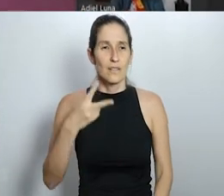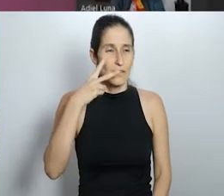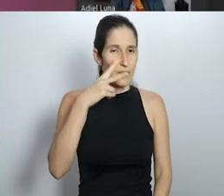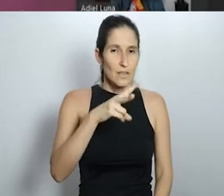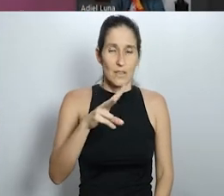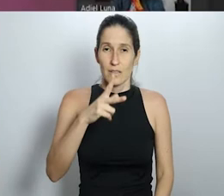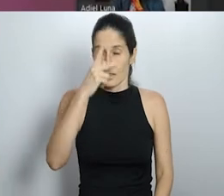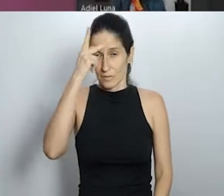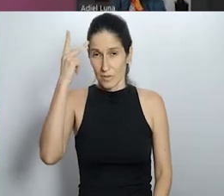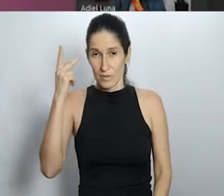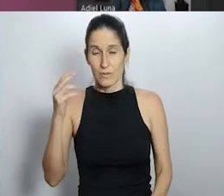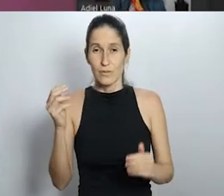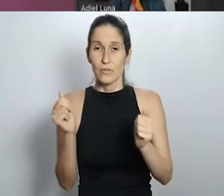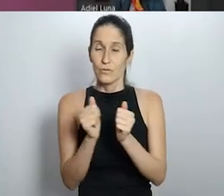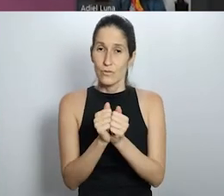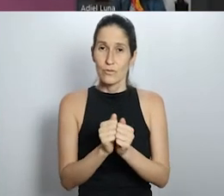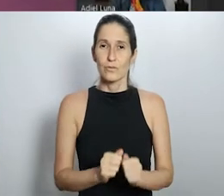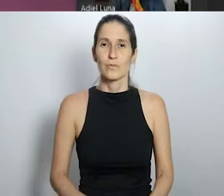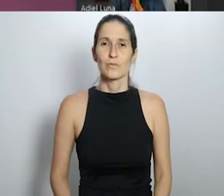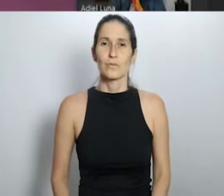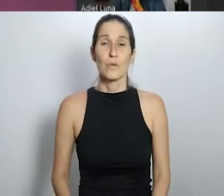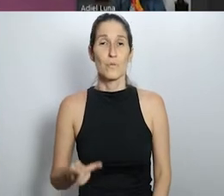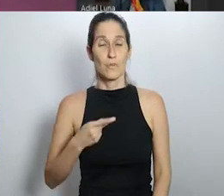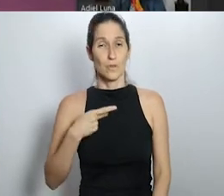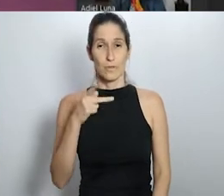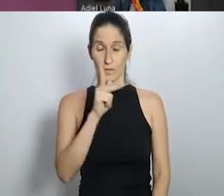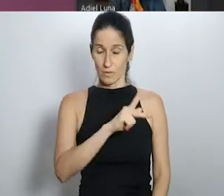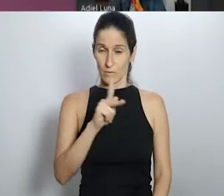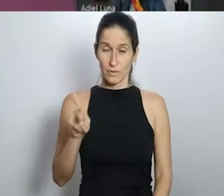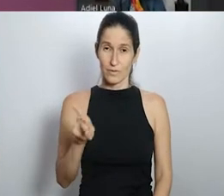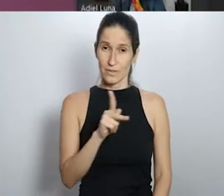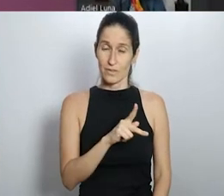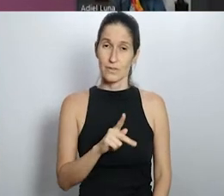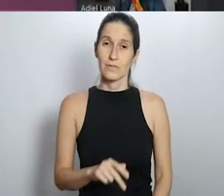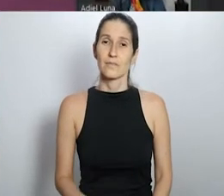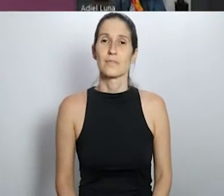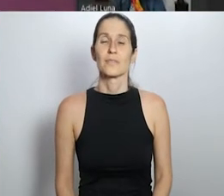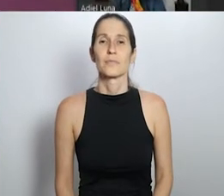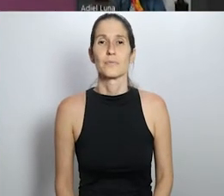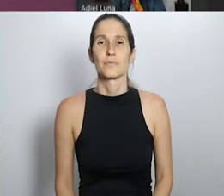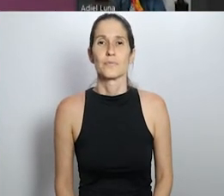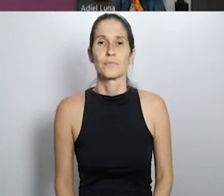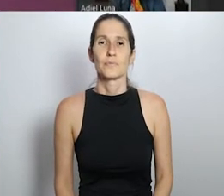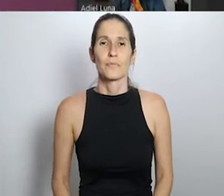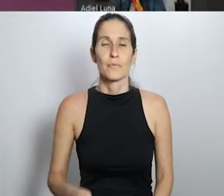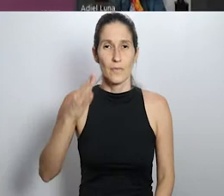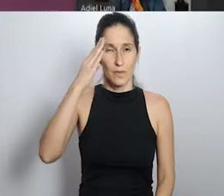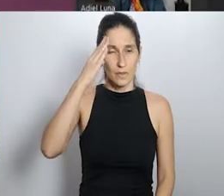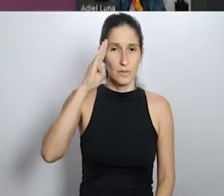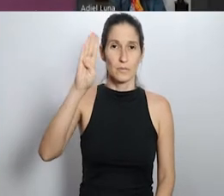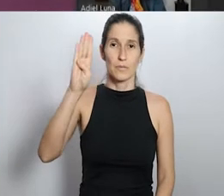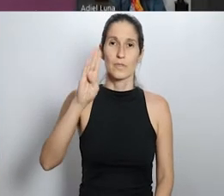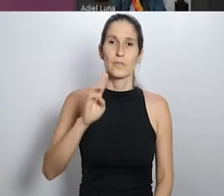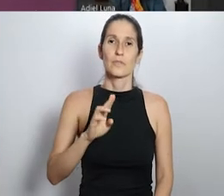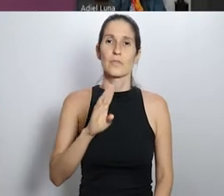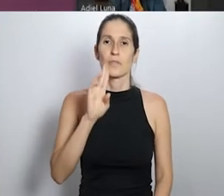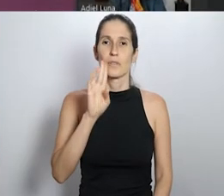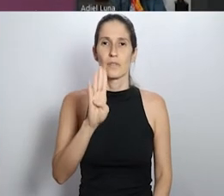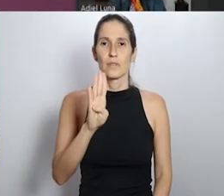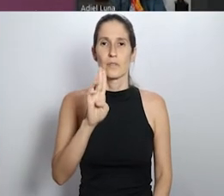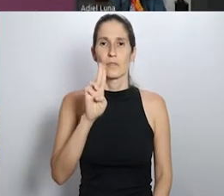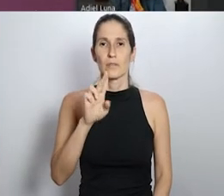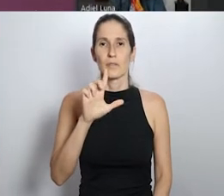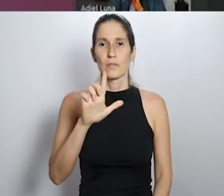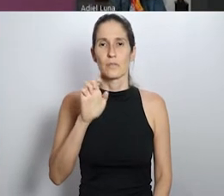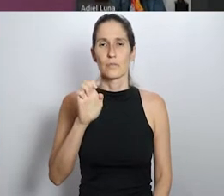Pessoas, esse novo mestre aí, né, que para mim são meus mestres, né,